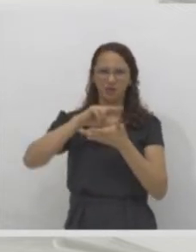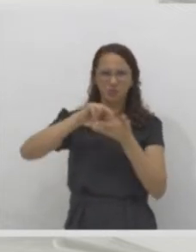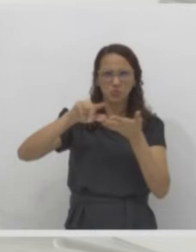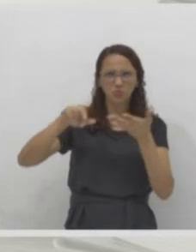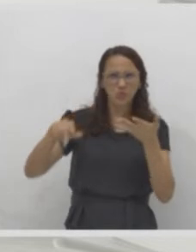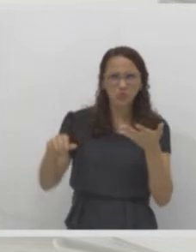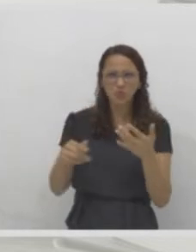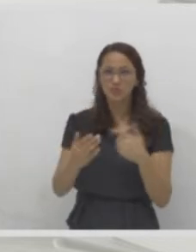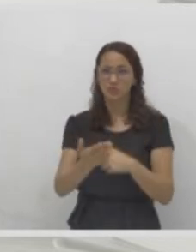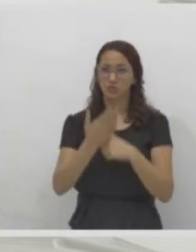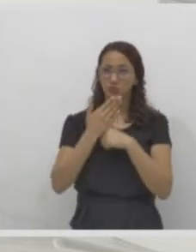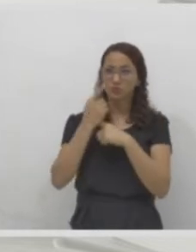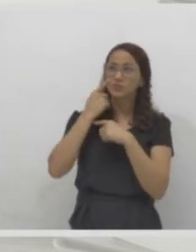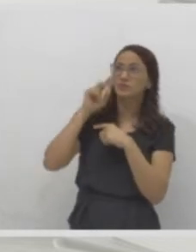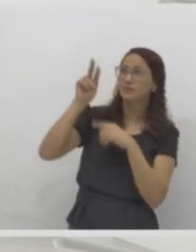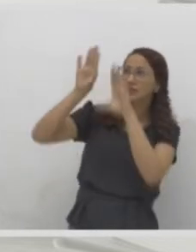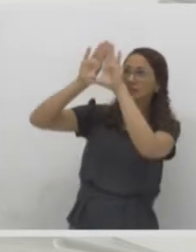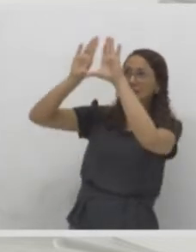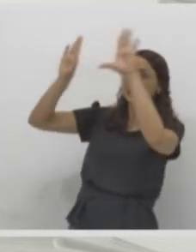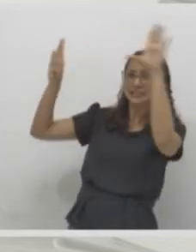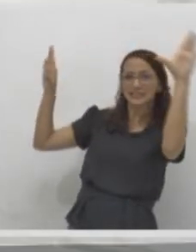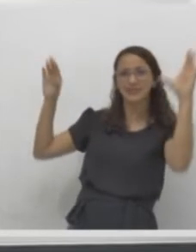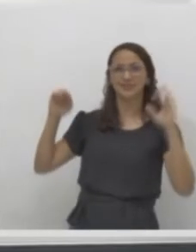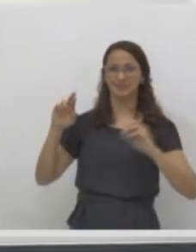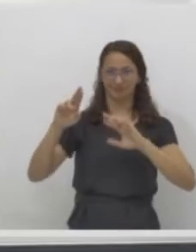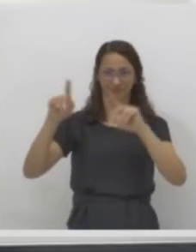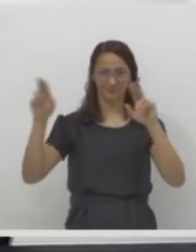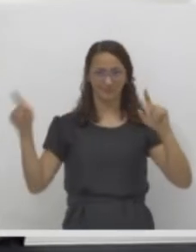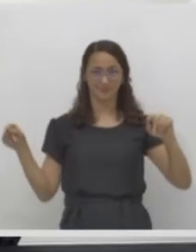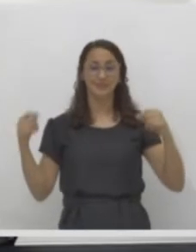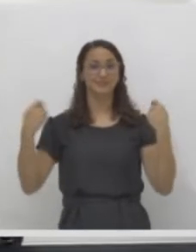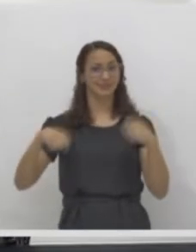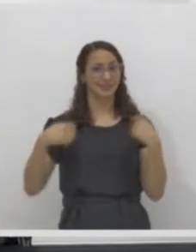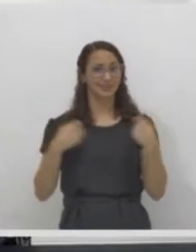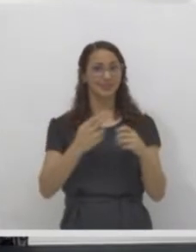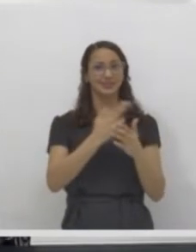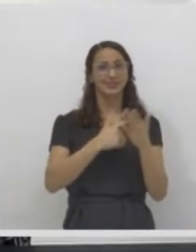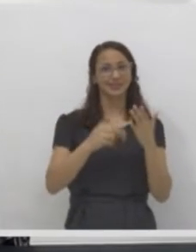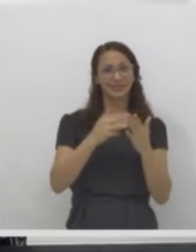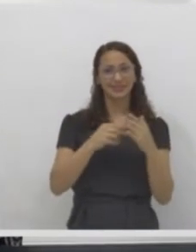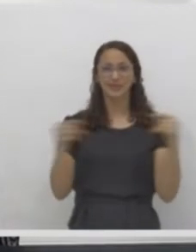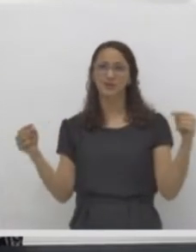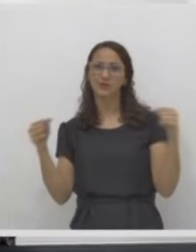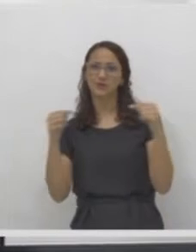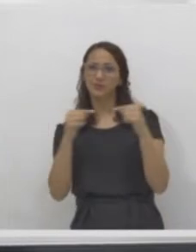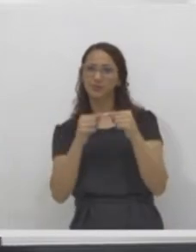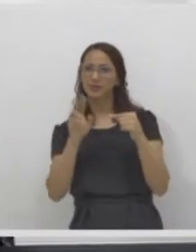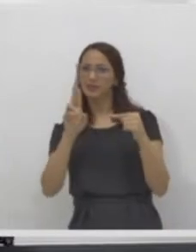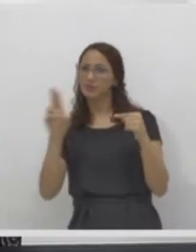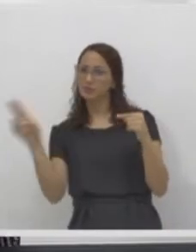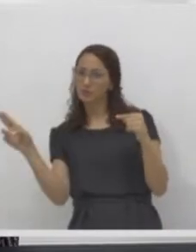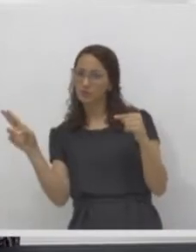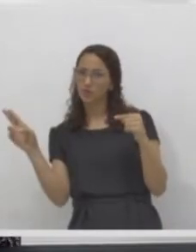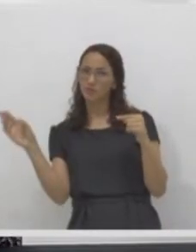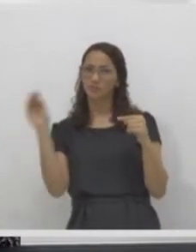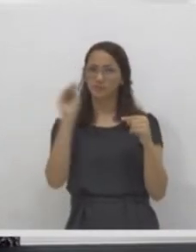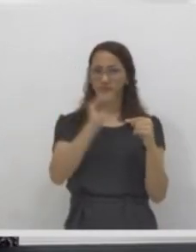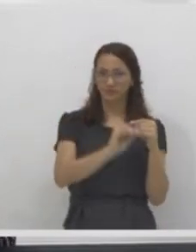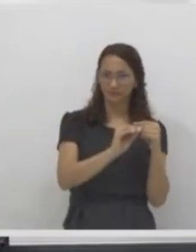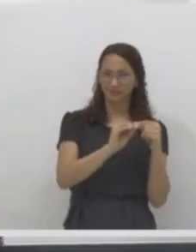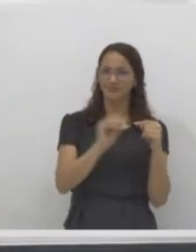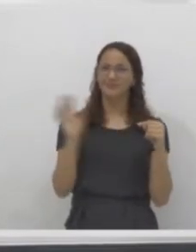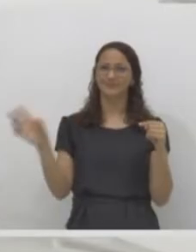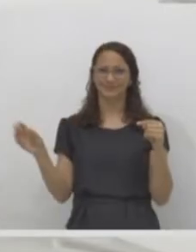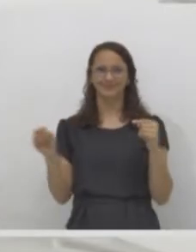observação do céu. E aí agora a gente vai associar as imagens à coluna que está com o nome dos instrumentos. Vamos